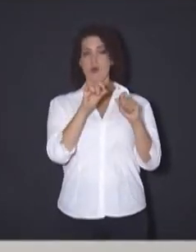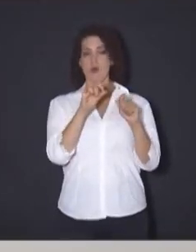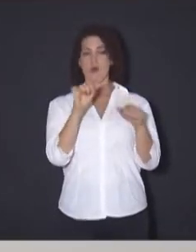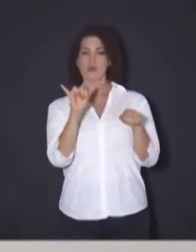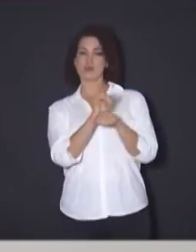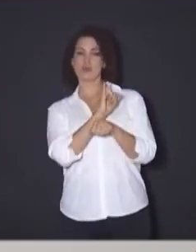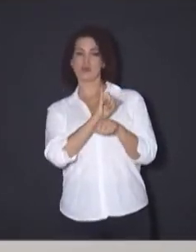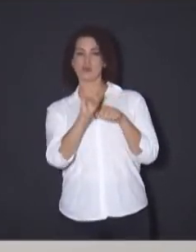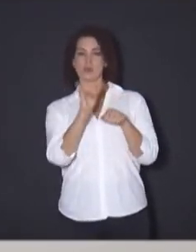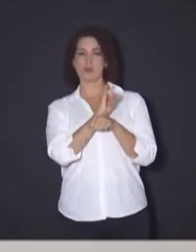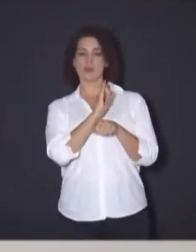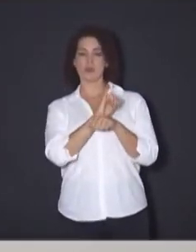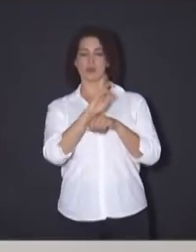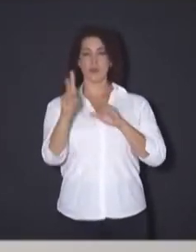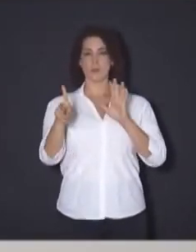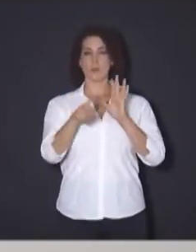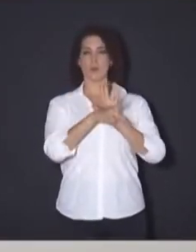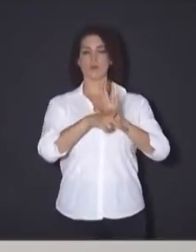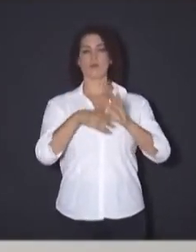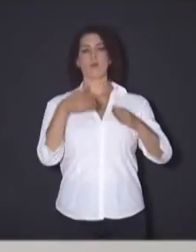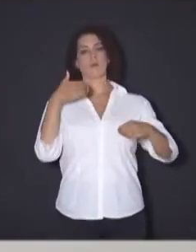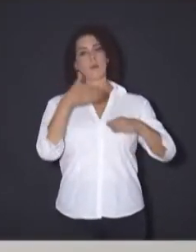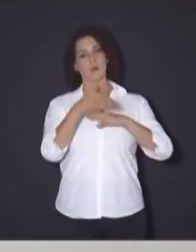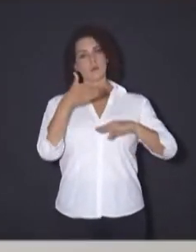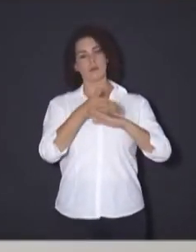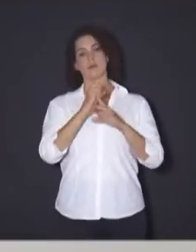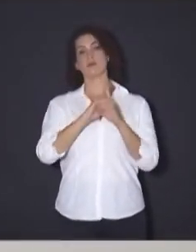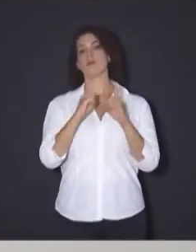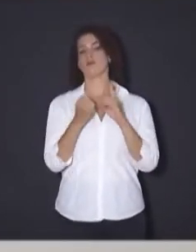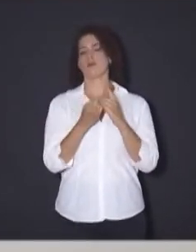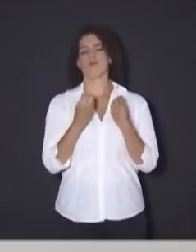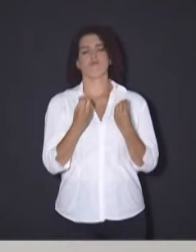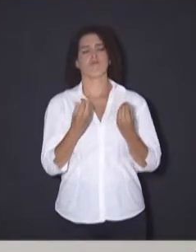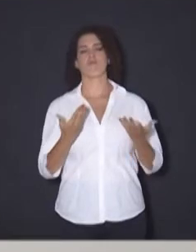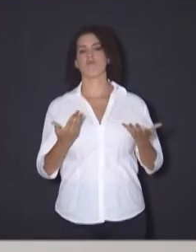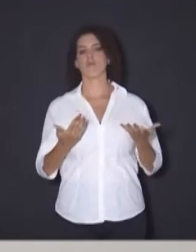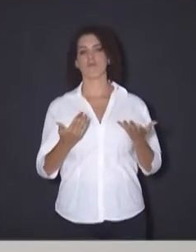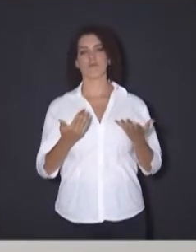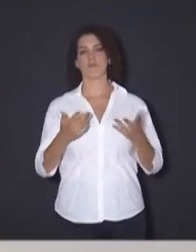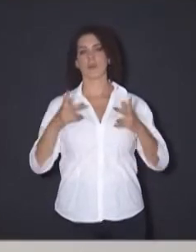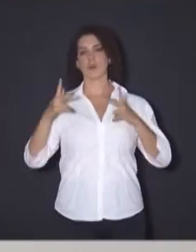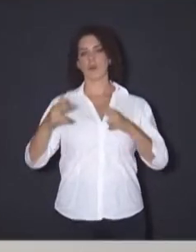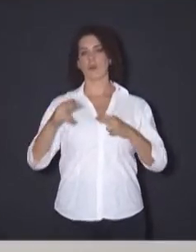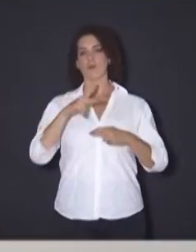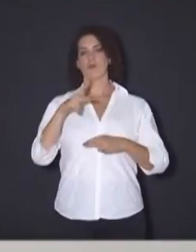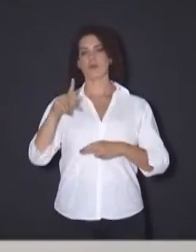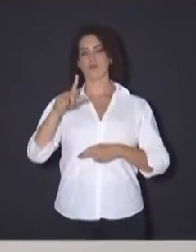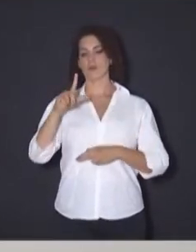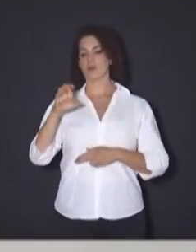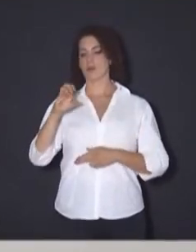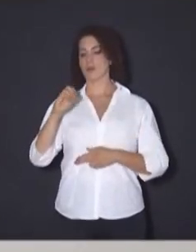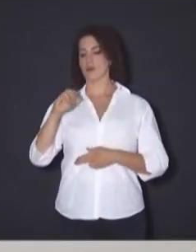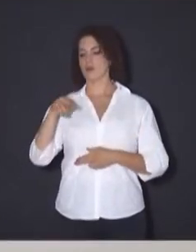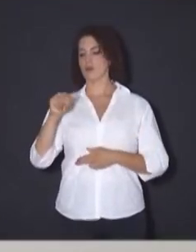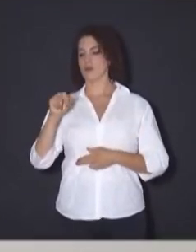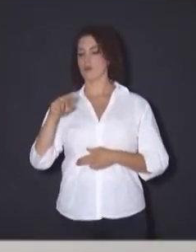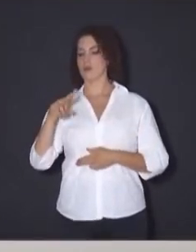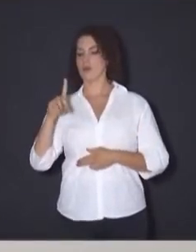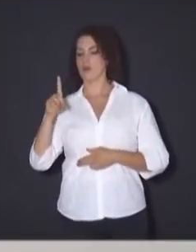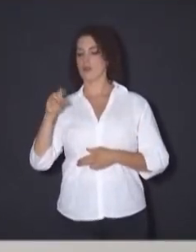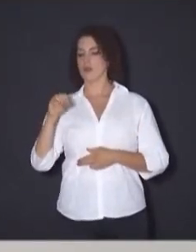da participação social como diz o professor leonardo da vinci e da federal de minas